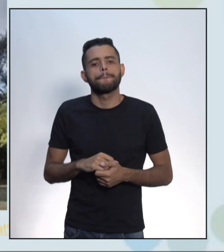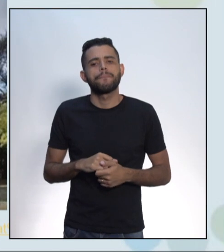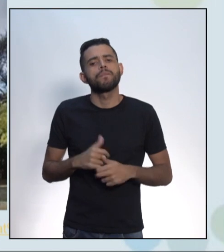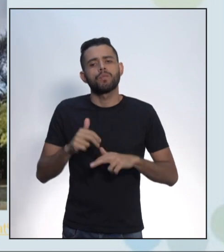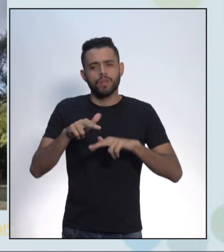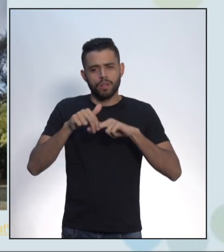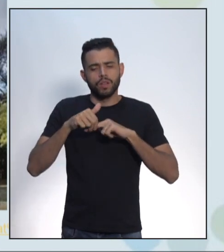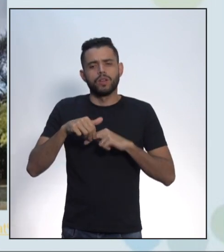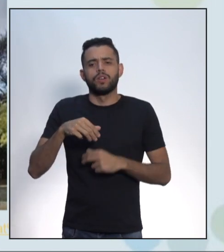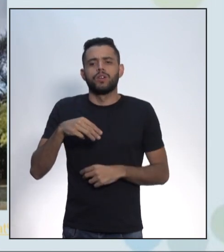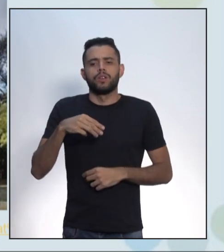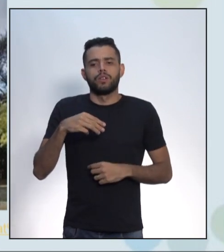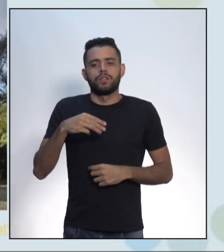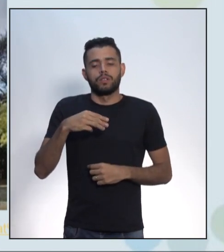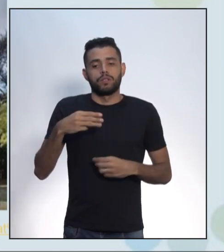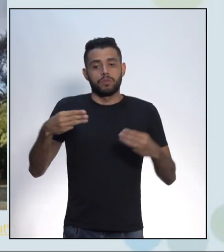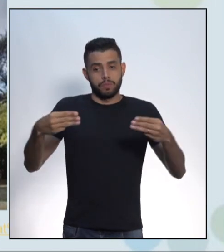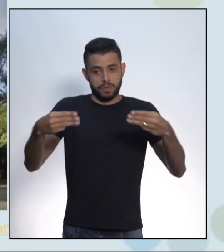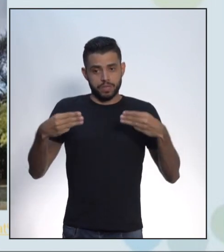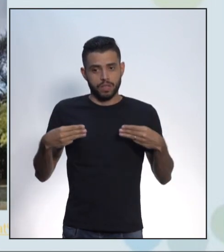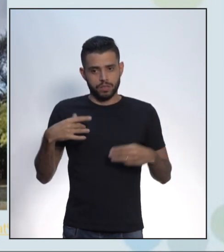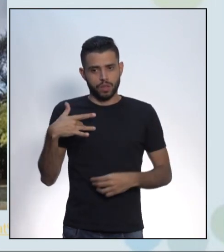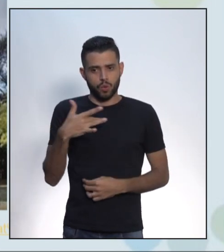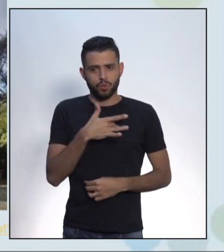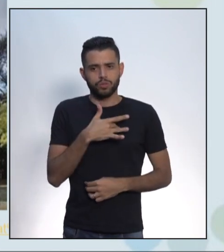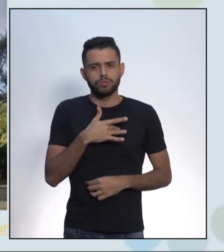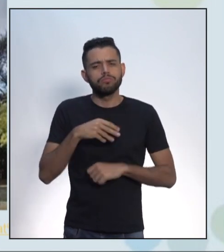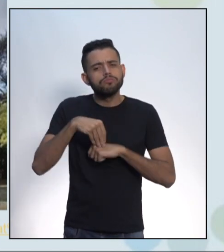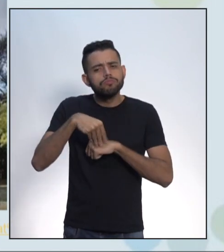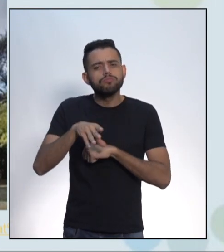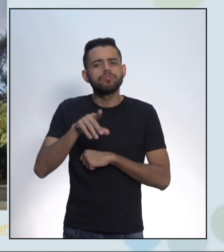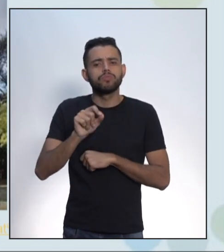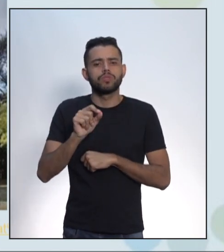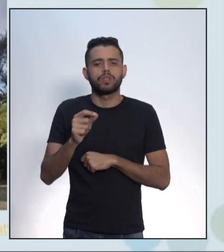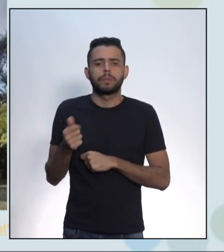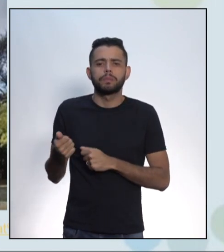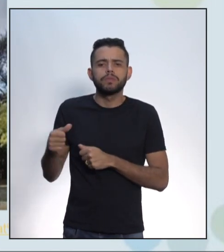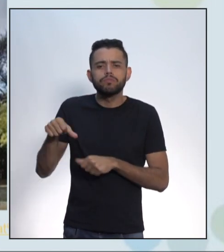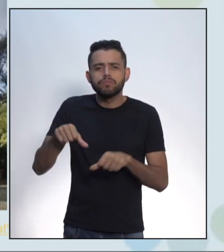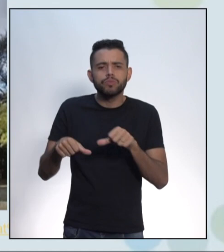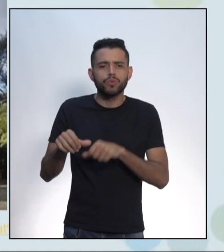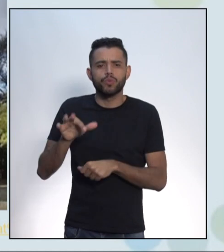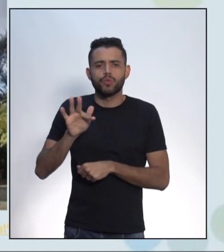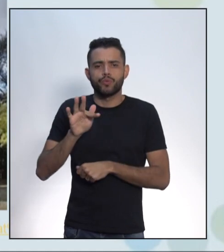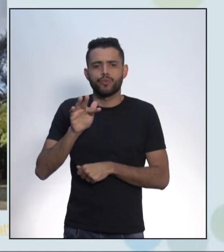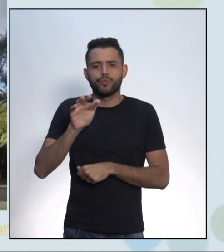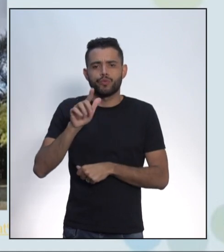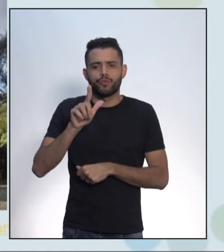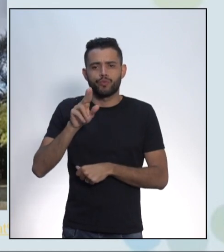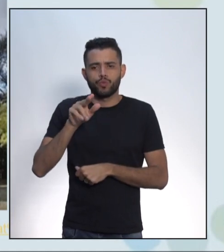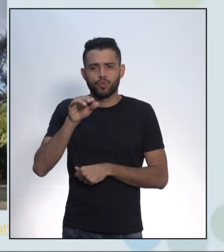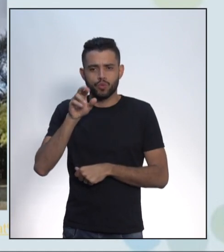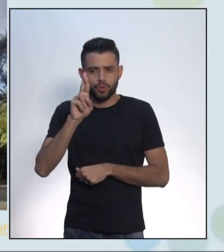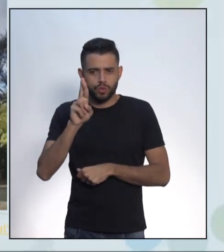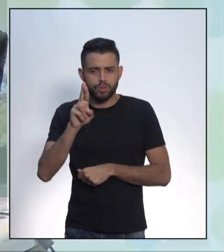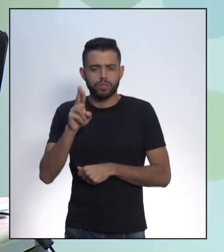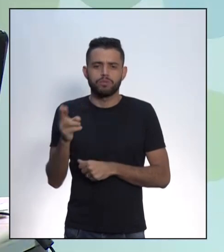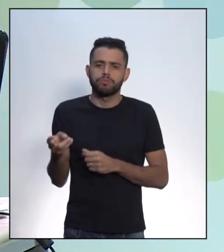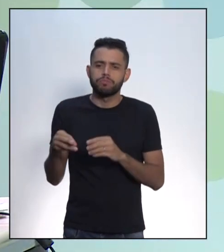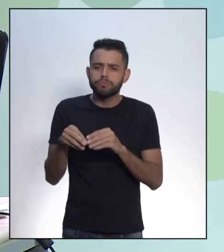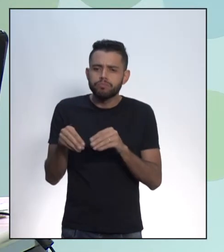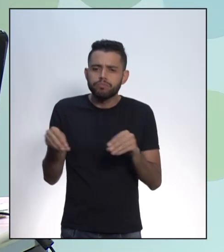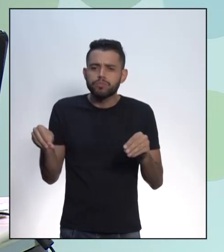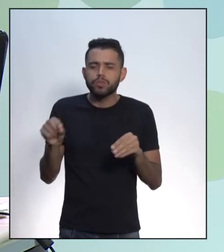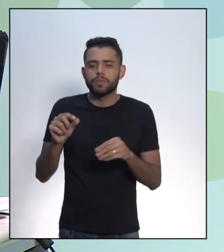do Ministério da Saúde, é adicionado uma pequena quantidade de flúor na água que ela tem como função,